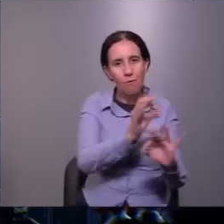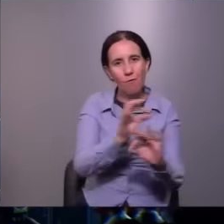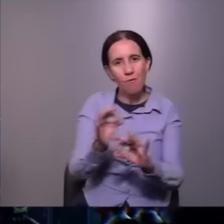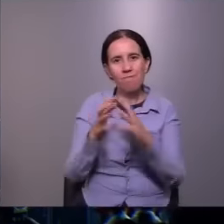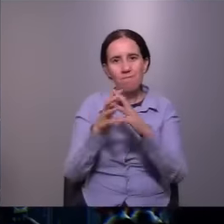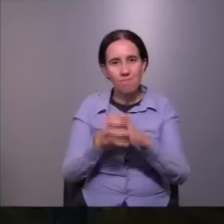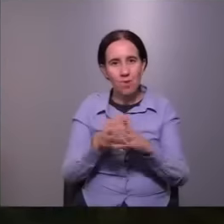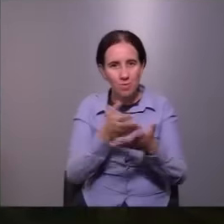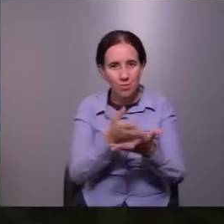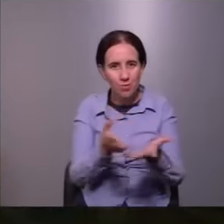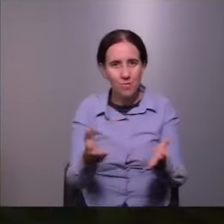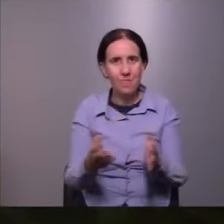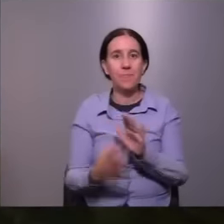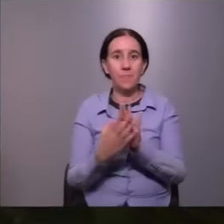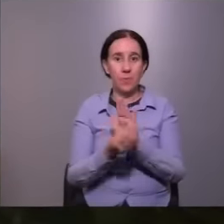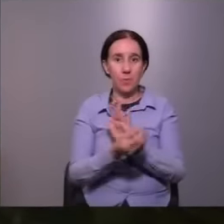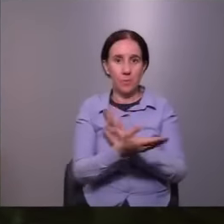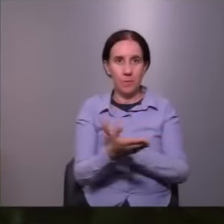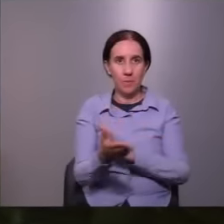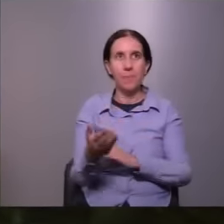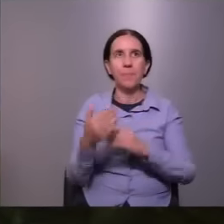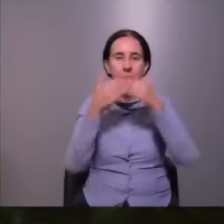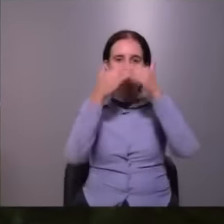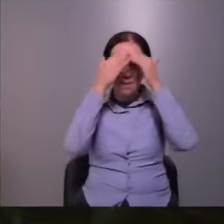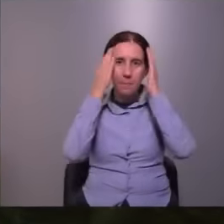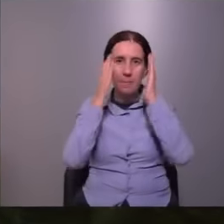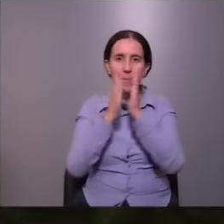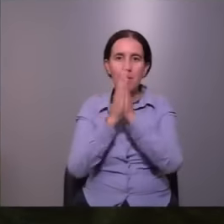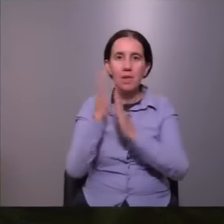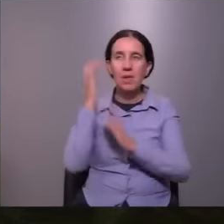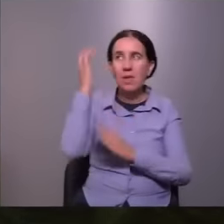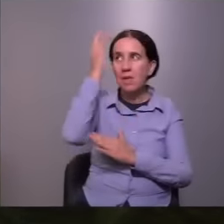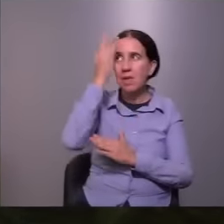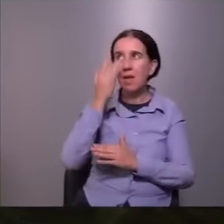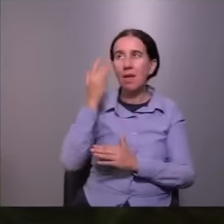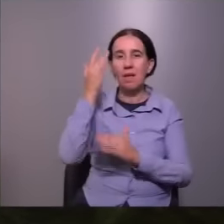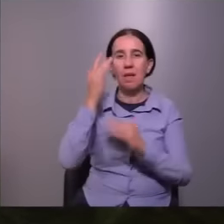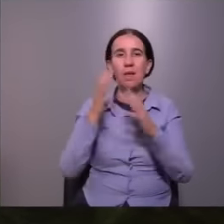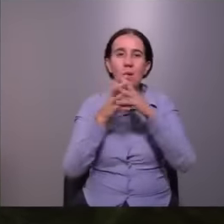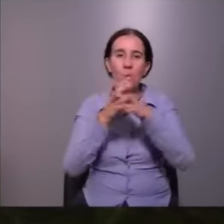seu Senhor nos mais pequeninos, oremos.